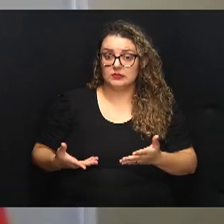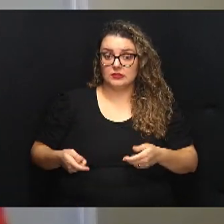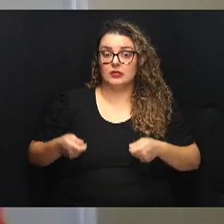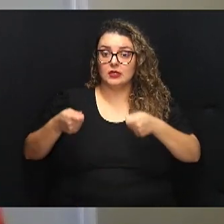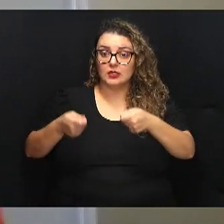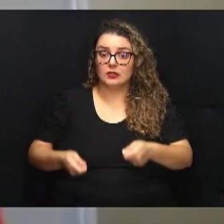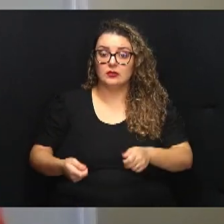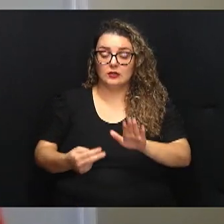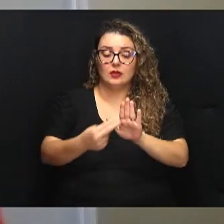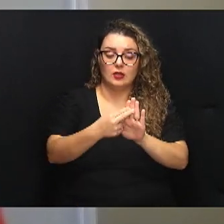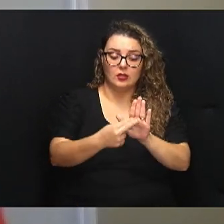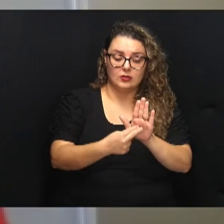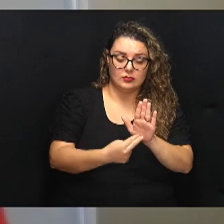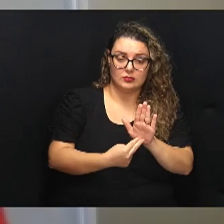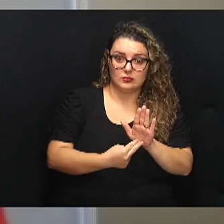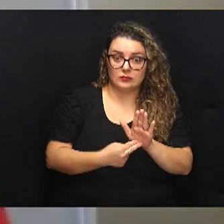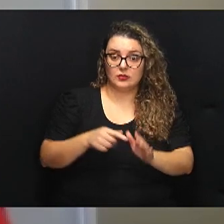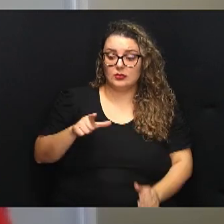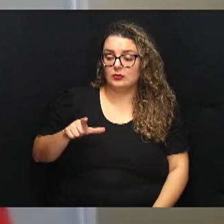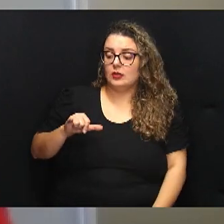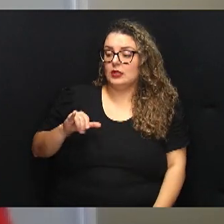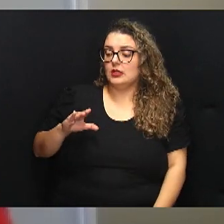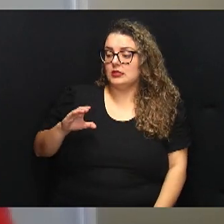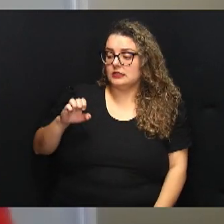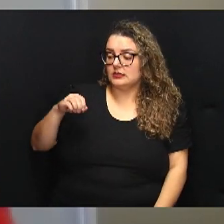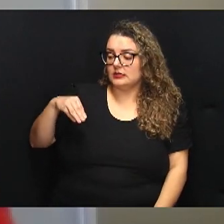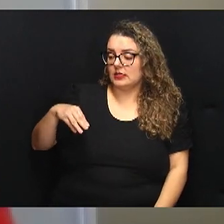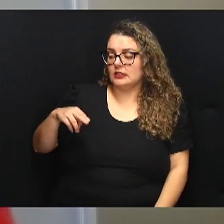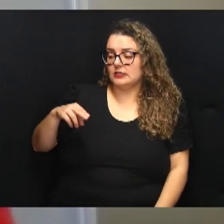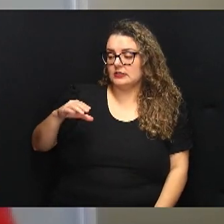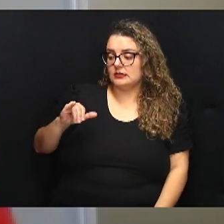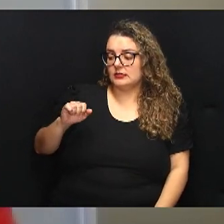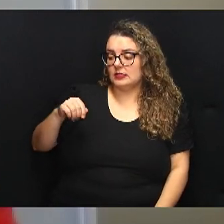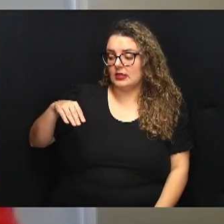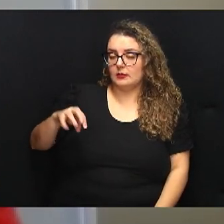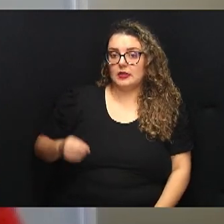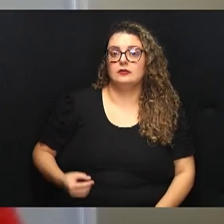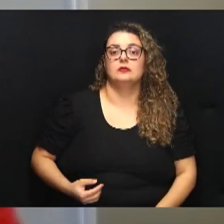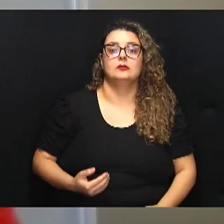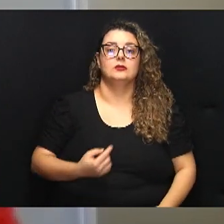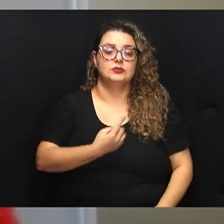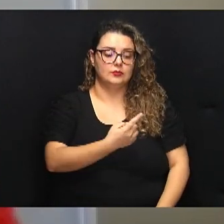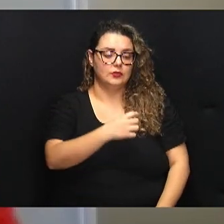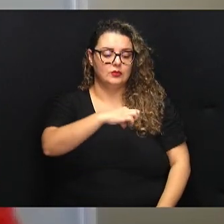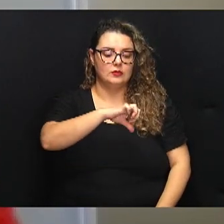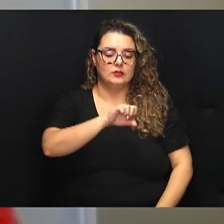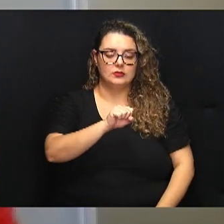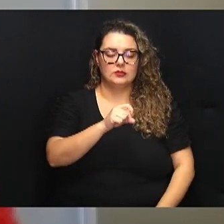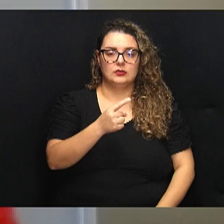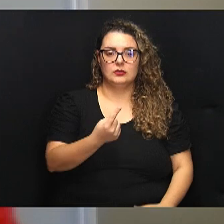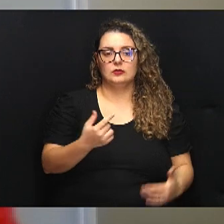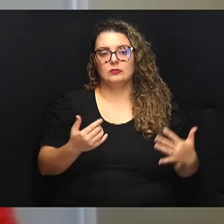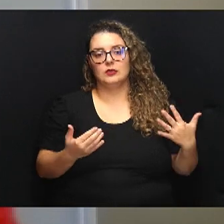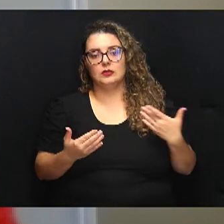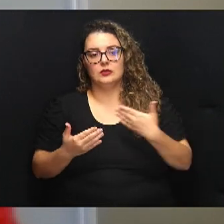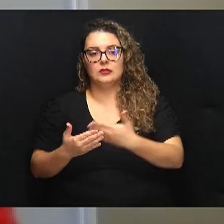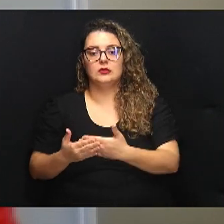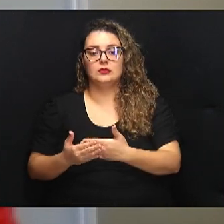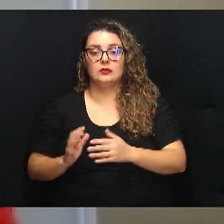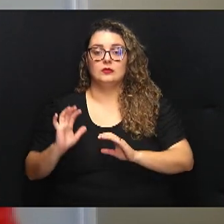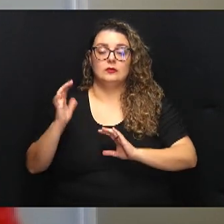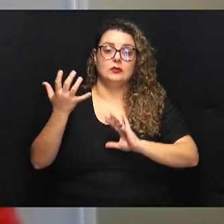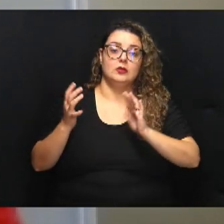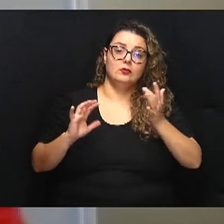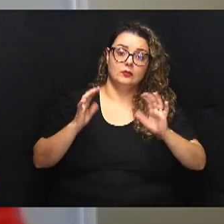as normas para esse licenciamento. Desde 1981, esse licenciamento vem